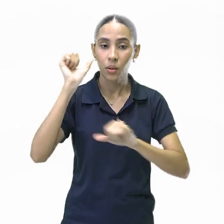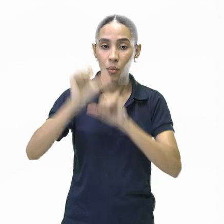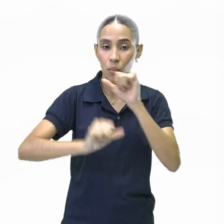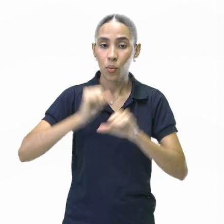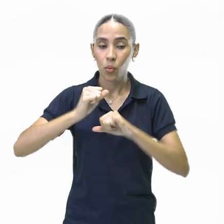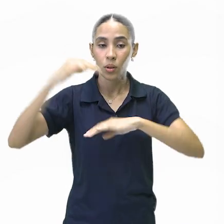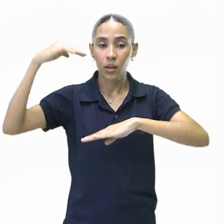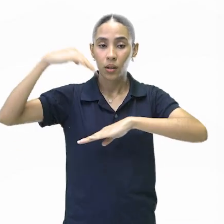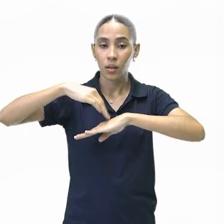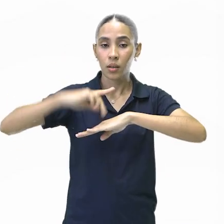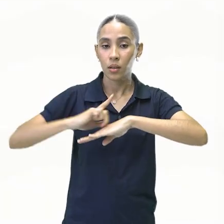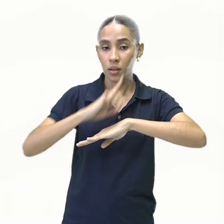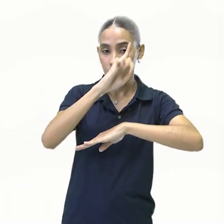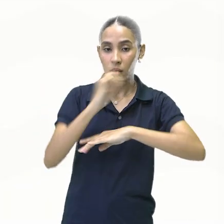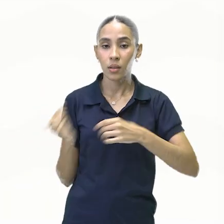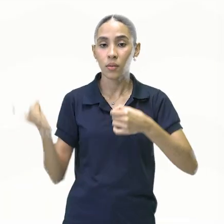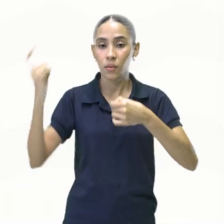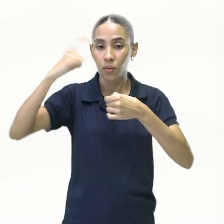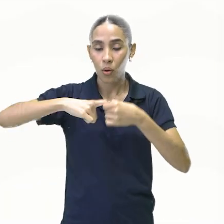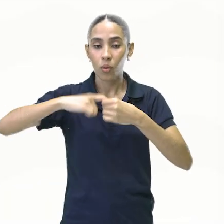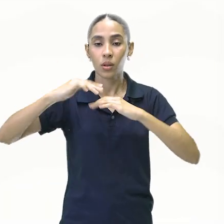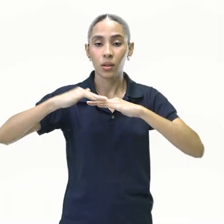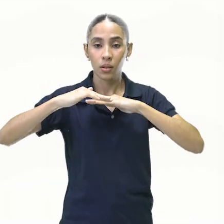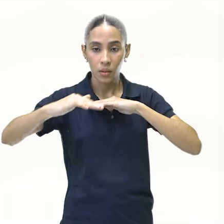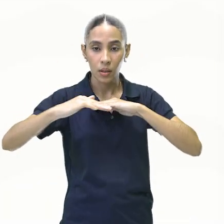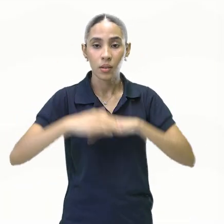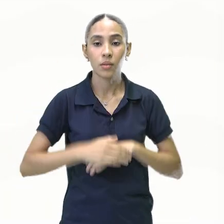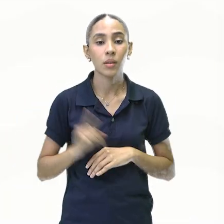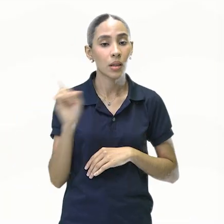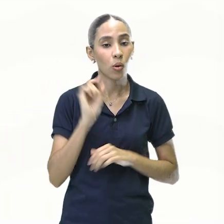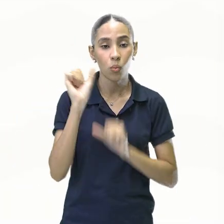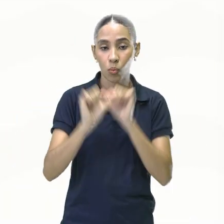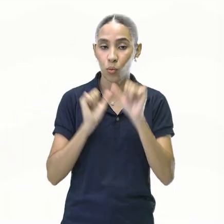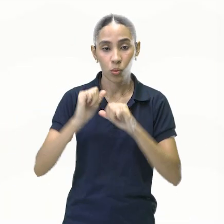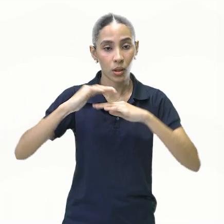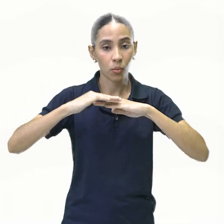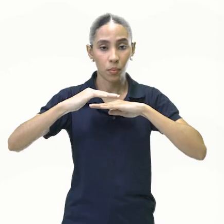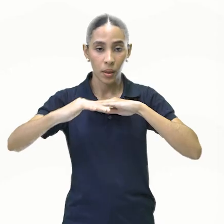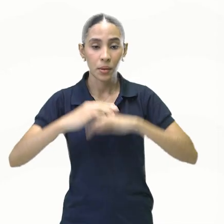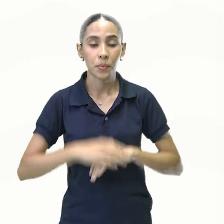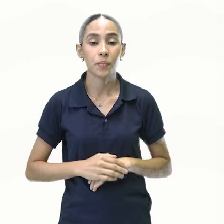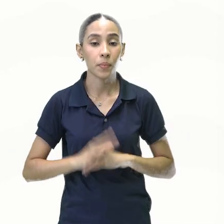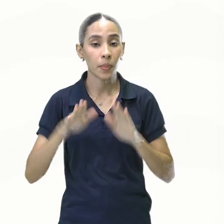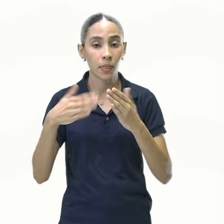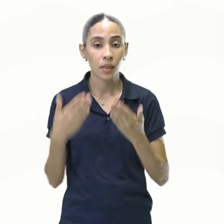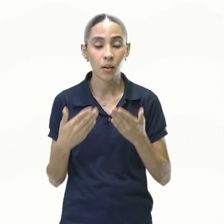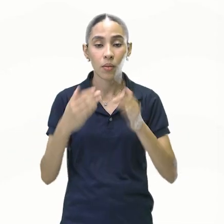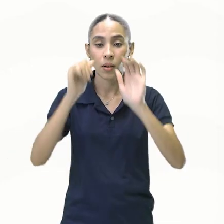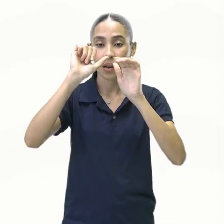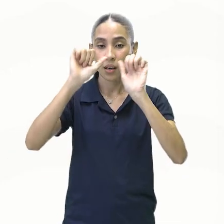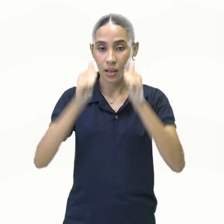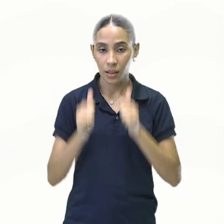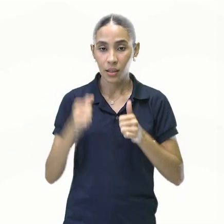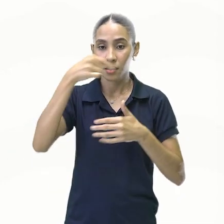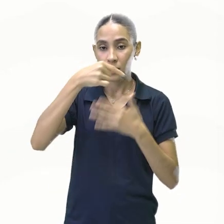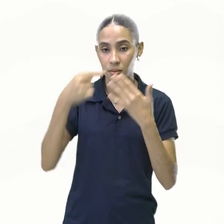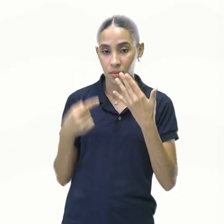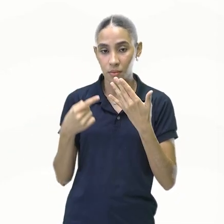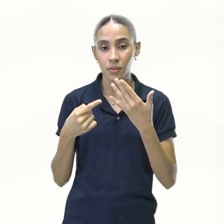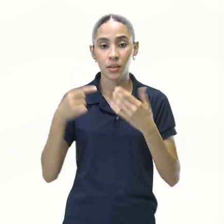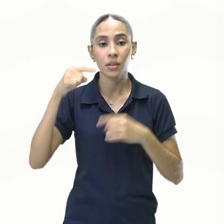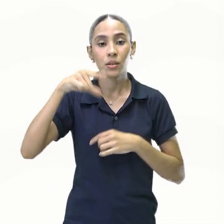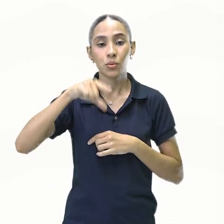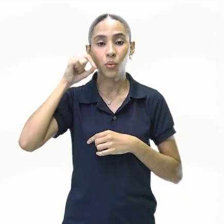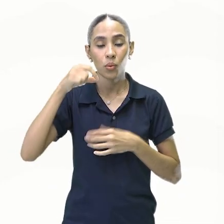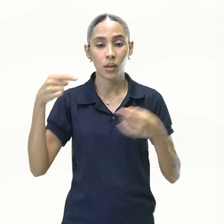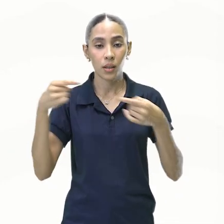direção e retorna ao meio de onde veio, sem mudar de meio. Sendo assim, julgue as afirmações abaixo e marque a